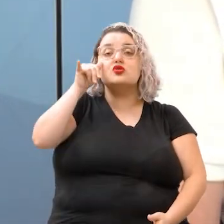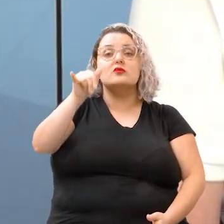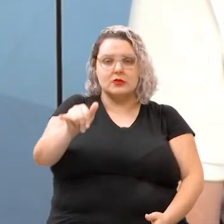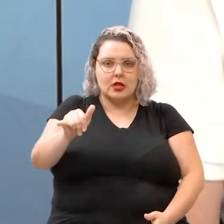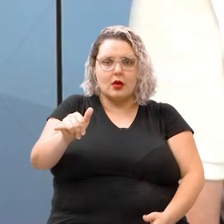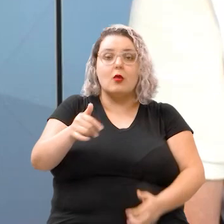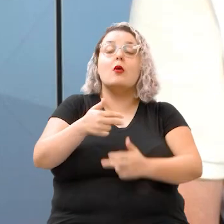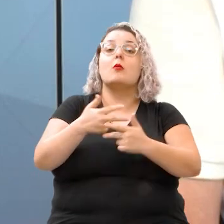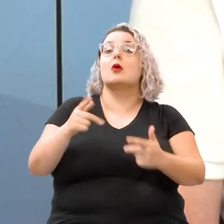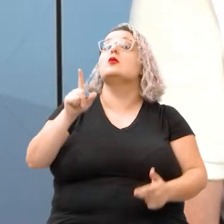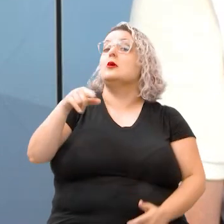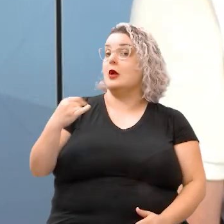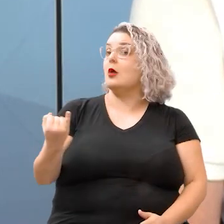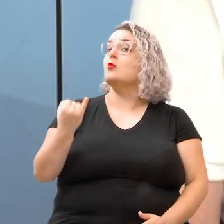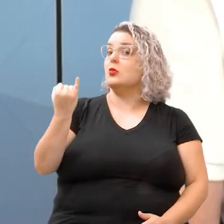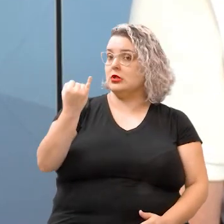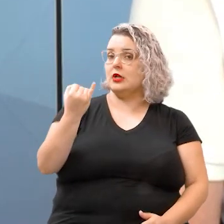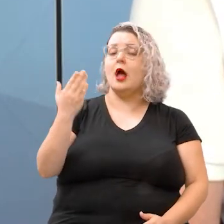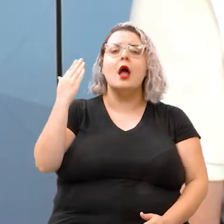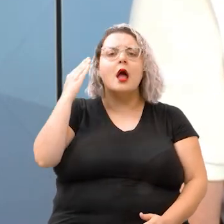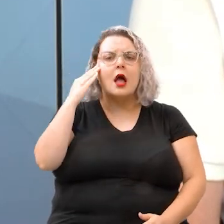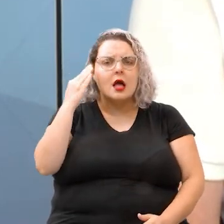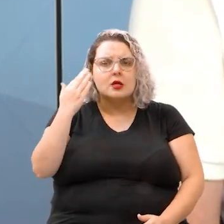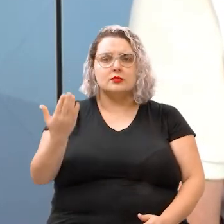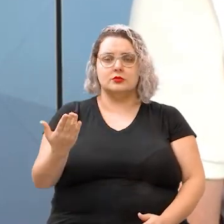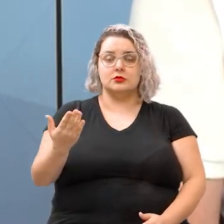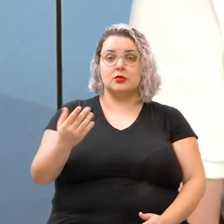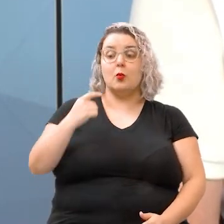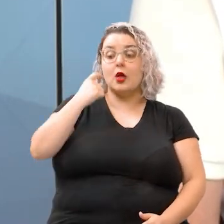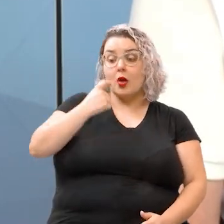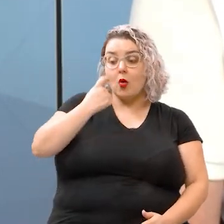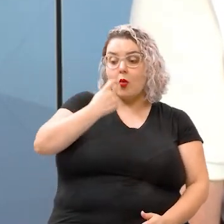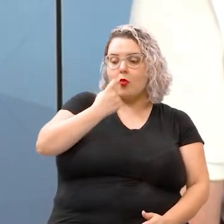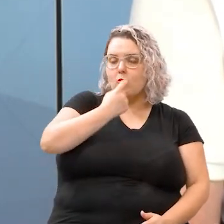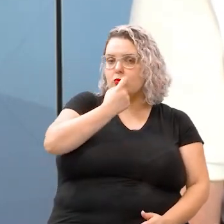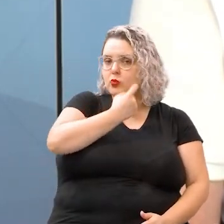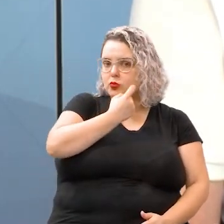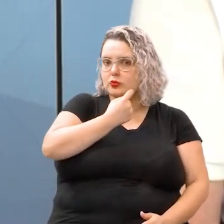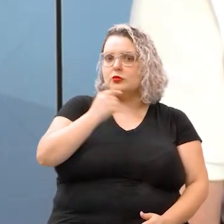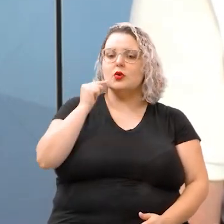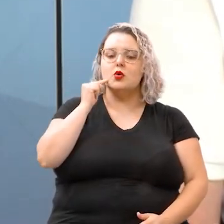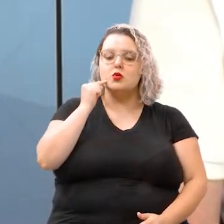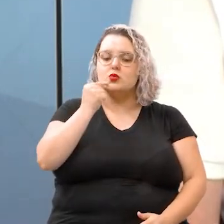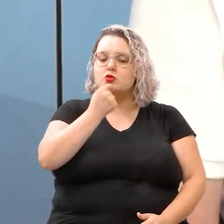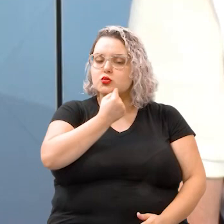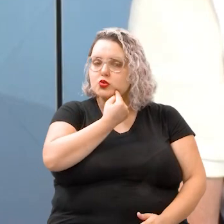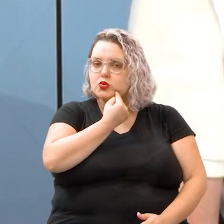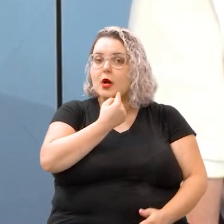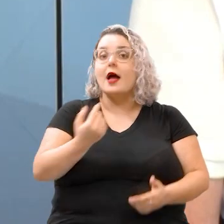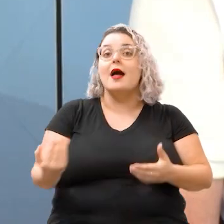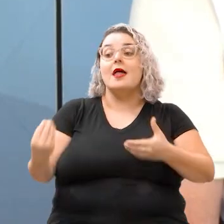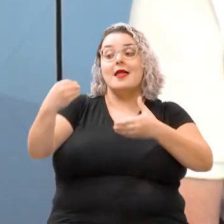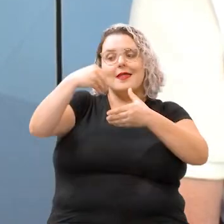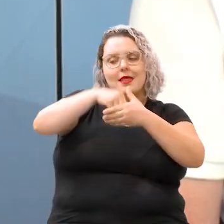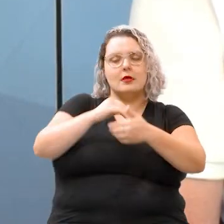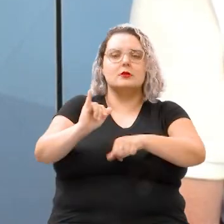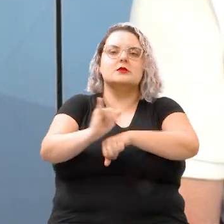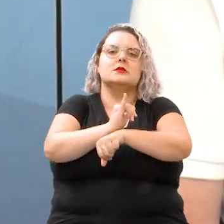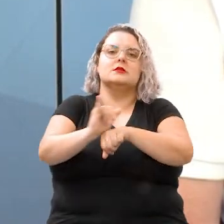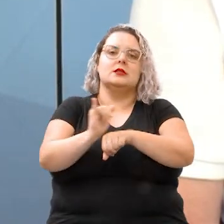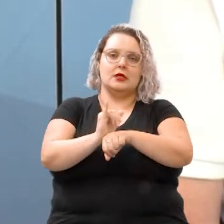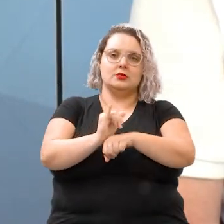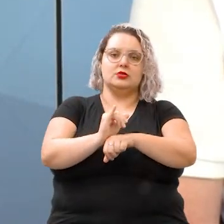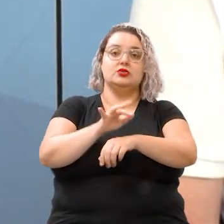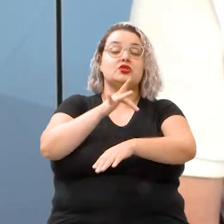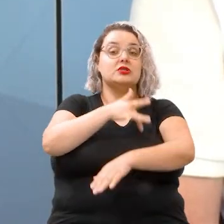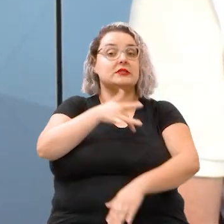que é muito importante é saber que a odontologia ela está dentro da estratégia de saúde da família. Então